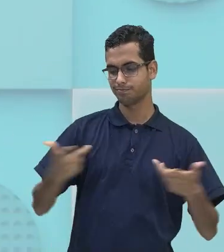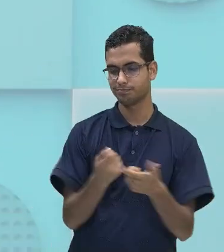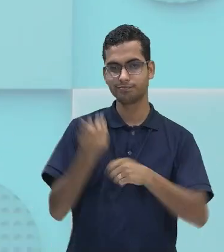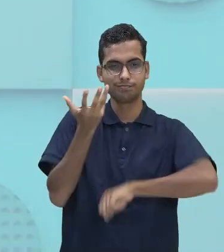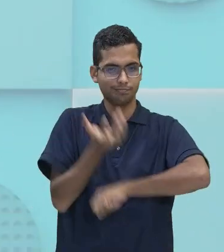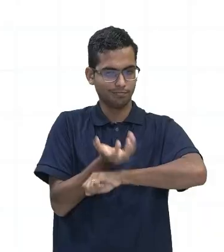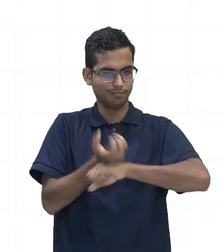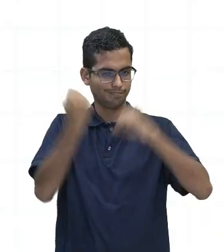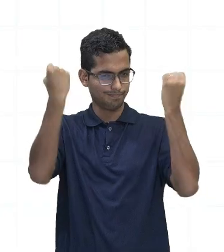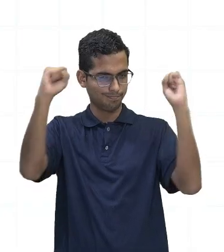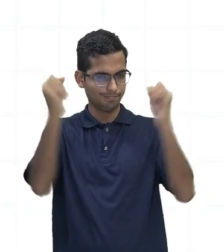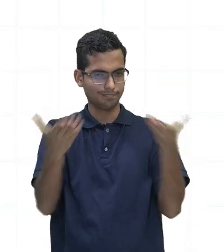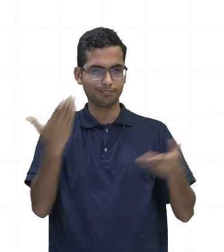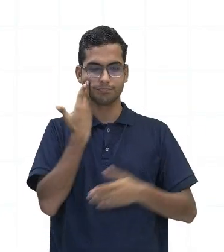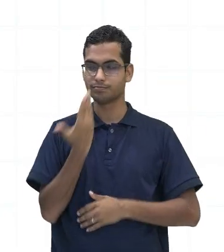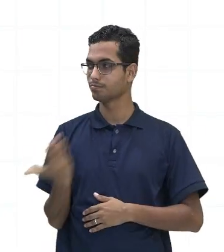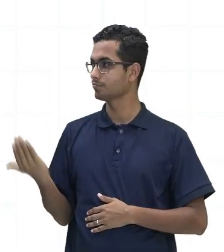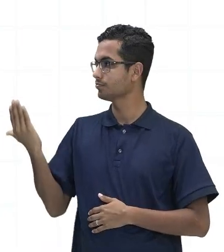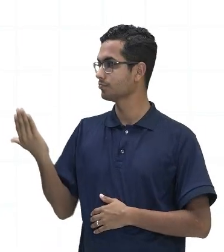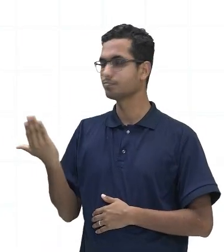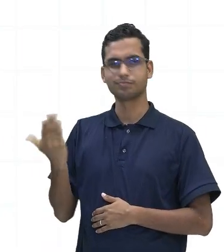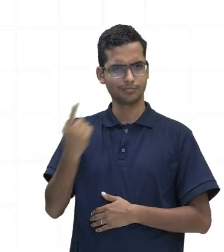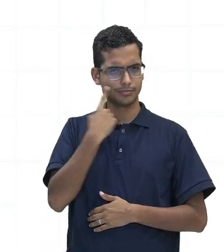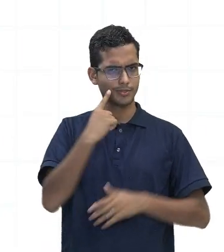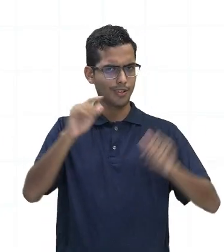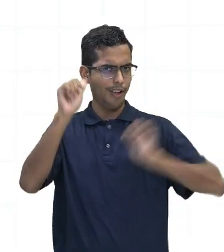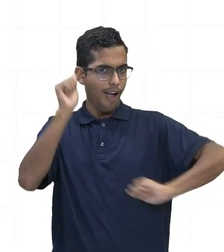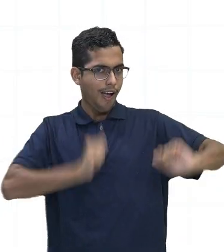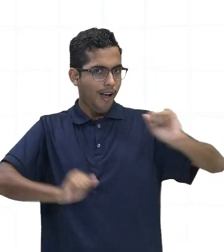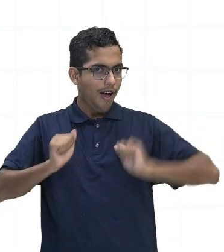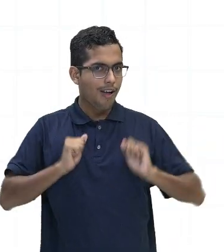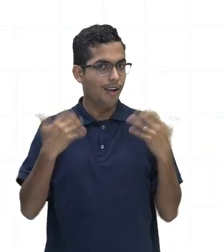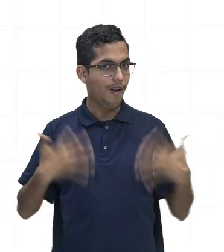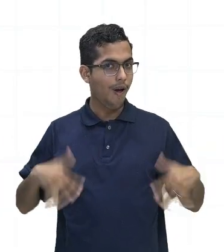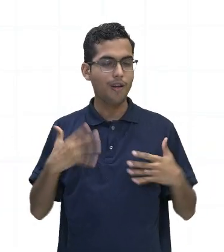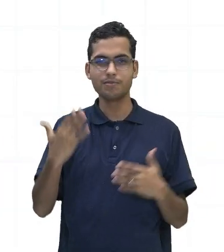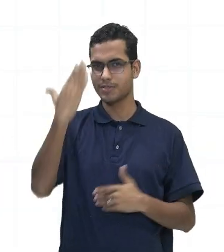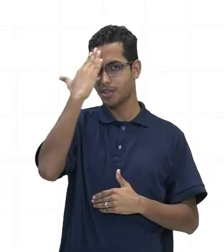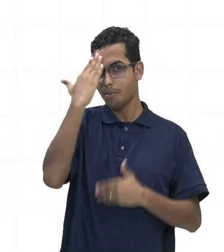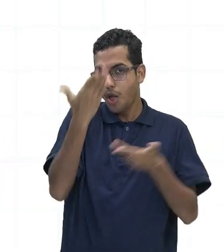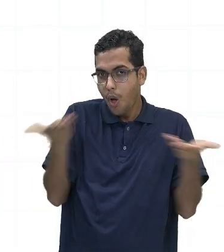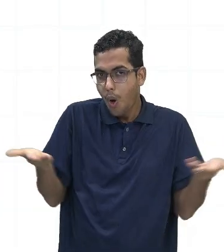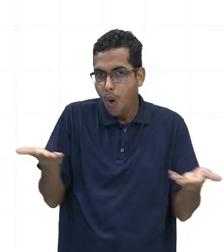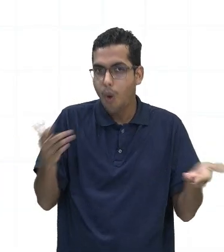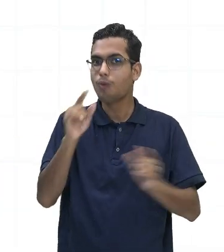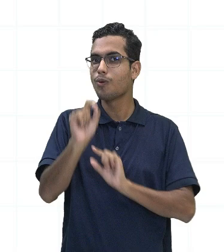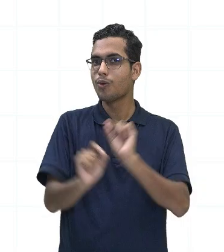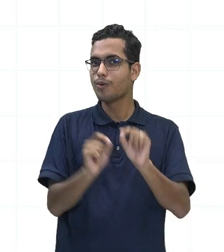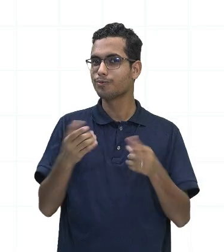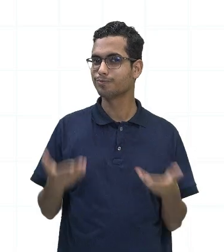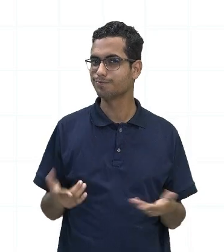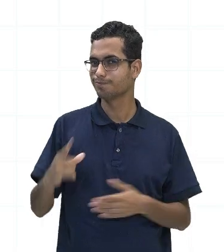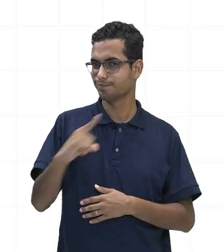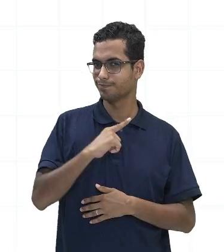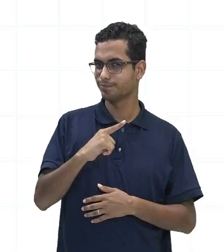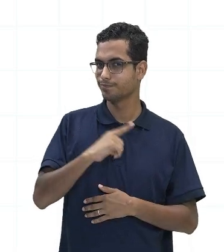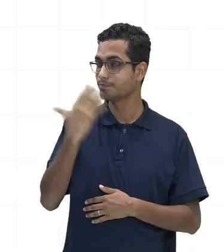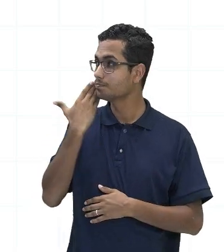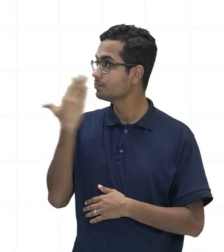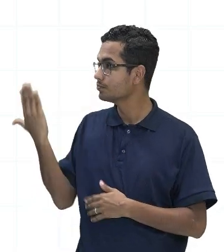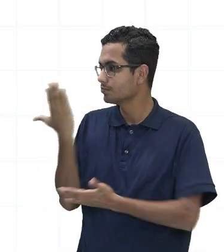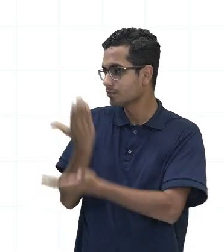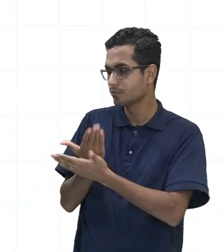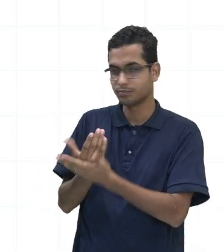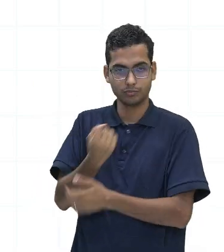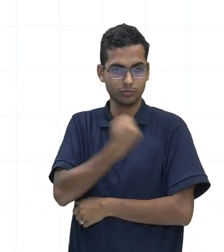de Educação Física. E aí, estão ansiosos para saber o que nós faremos no dia de hoje? Então, olha só, hoje é a nossa aula